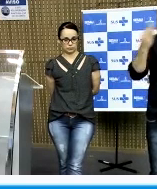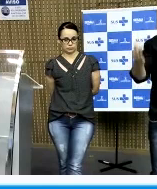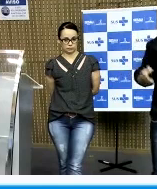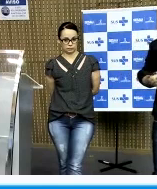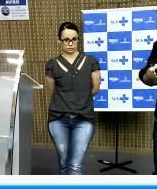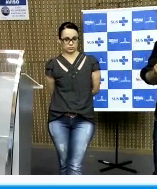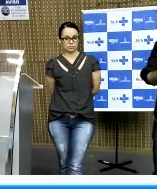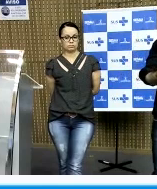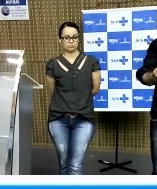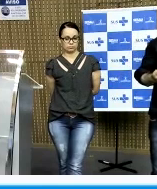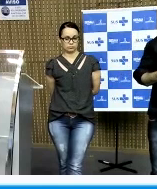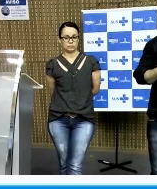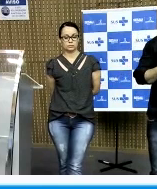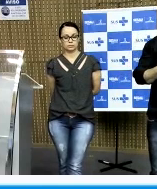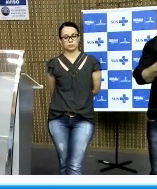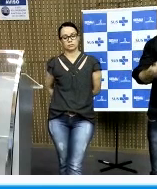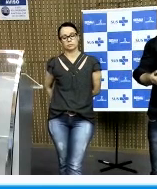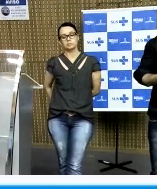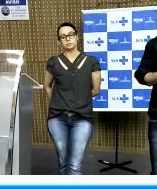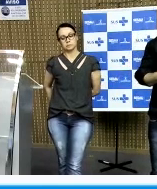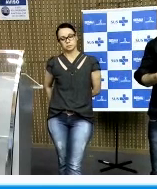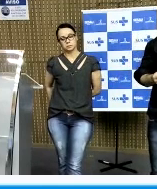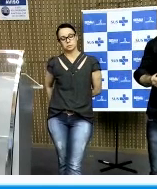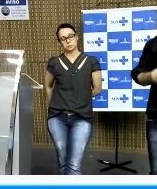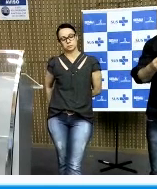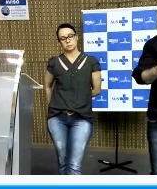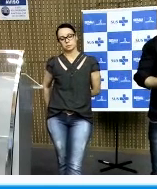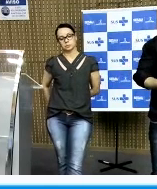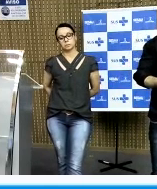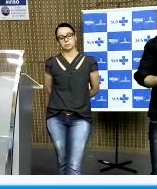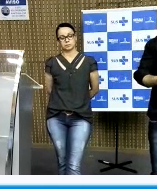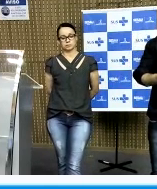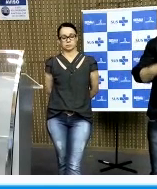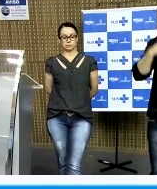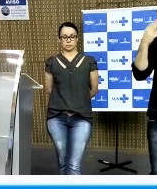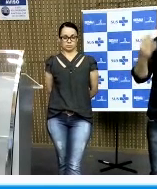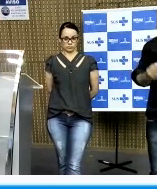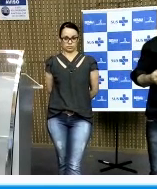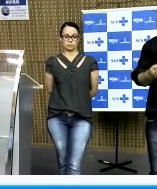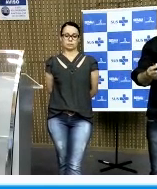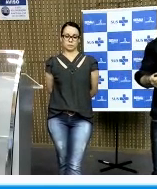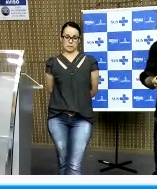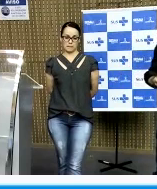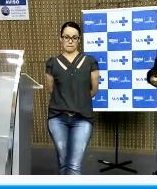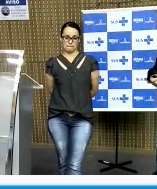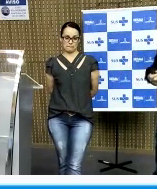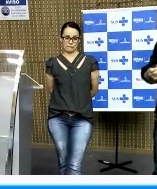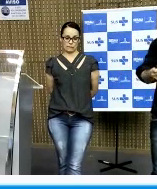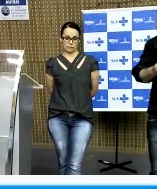Não querendo ser redundante, tá? Mas assim, existe, tem que ser falado, tem que ser melhorado, tá? A equipe toda tem consciência